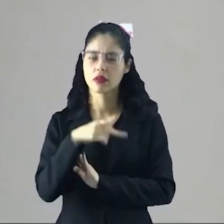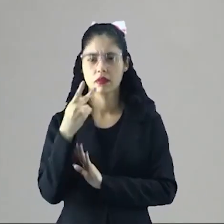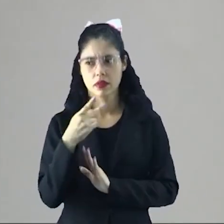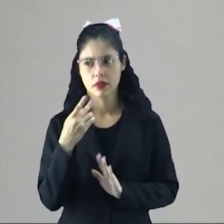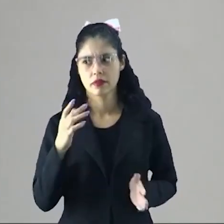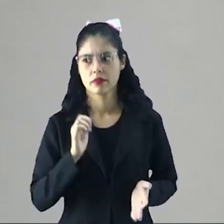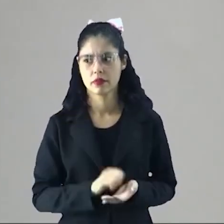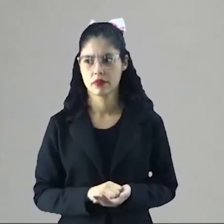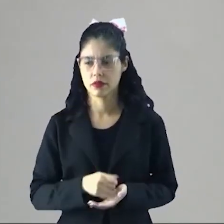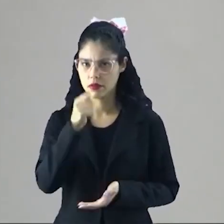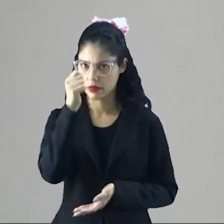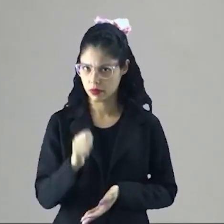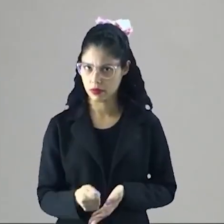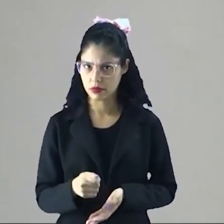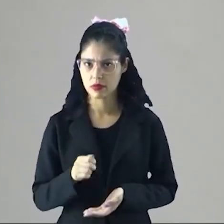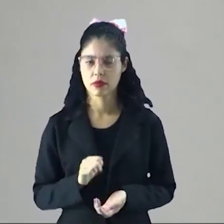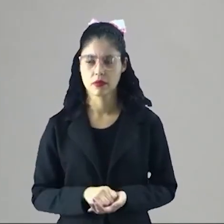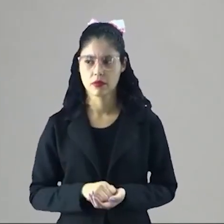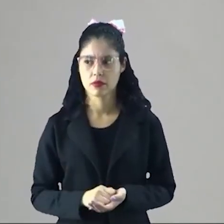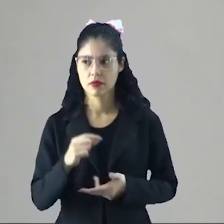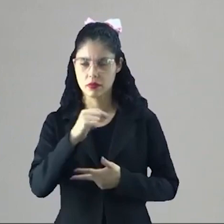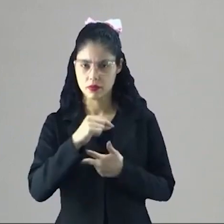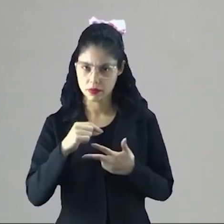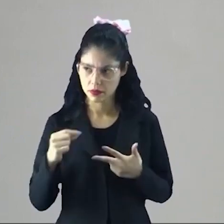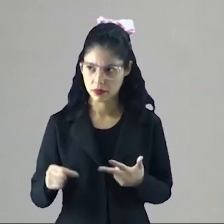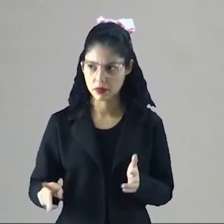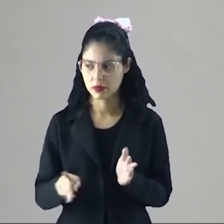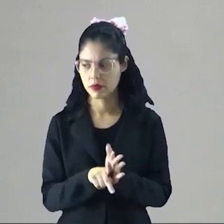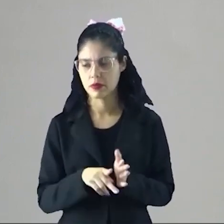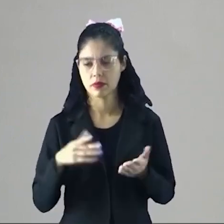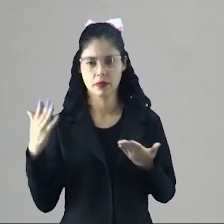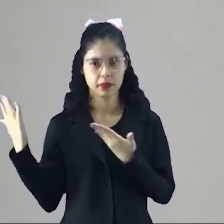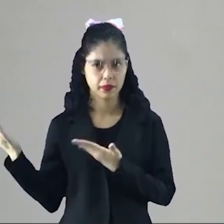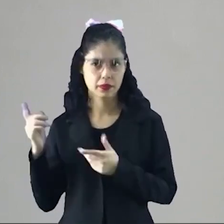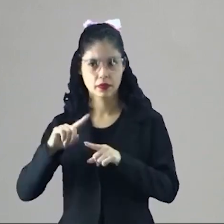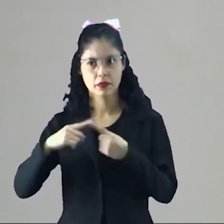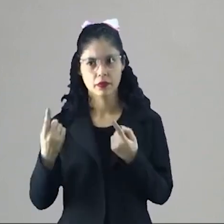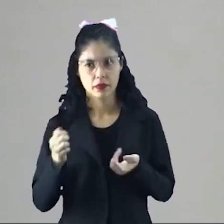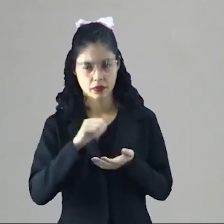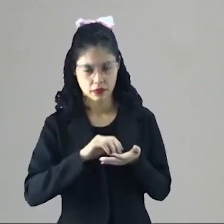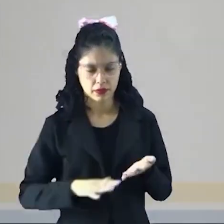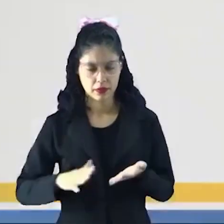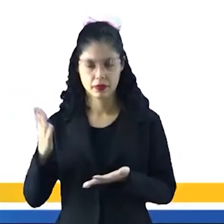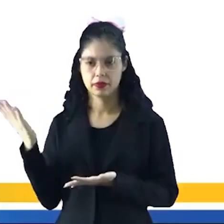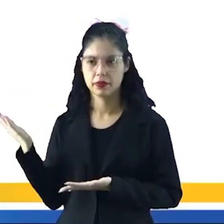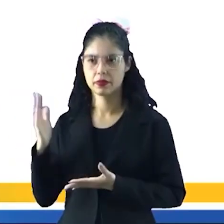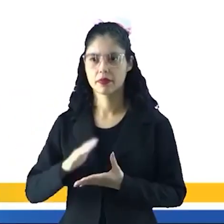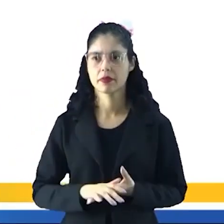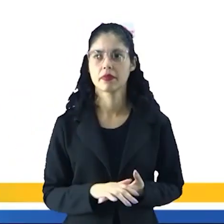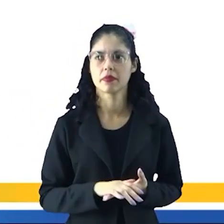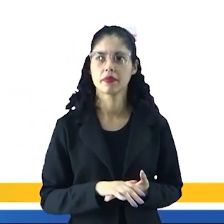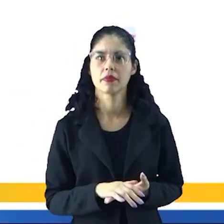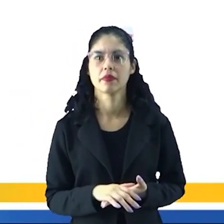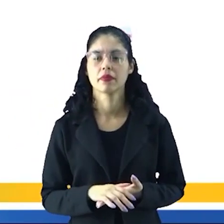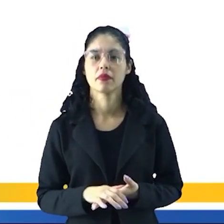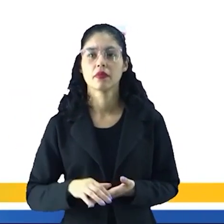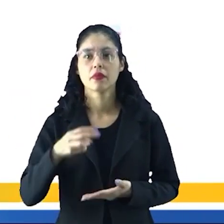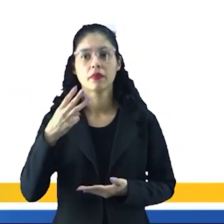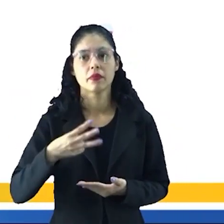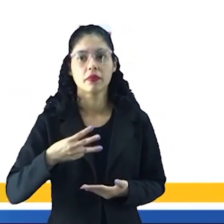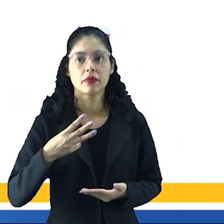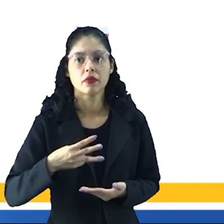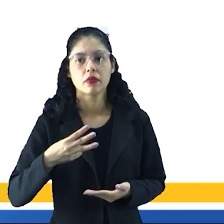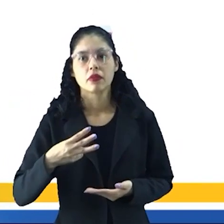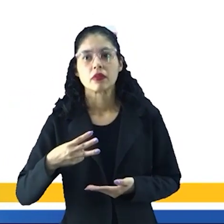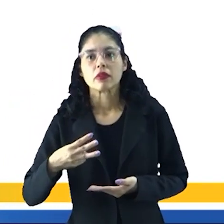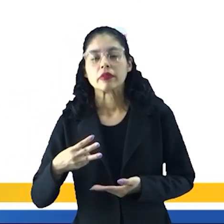falando sobre ditadura, sobre esses elementos específicos. Vamos a mais uma questão. Nessa terceira